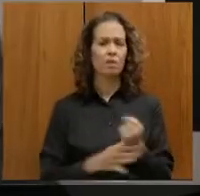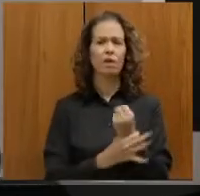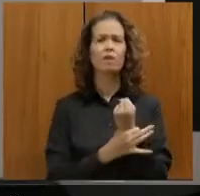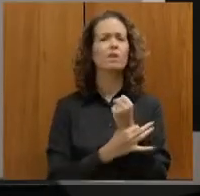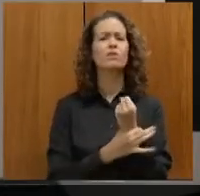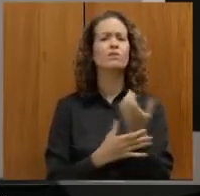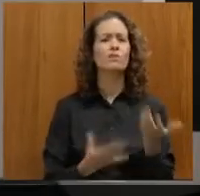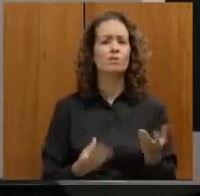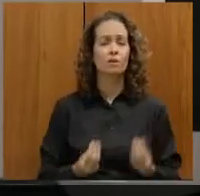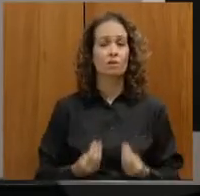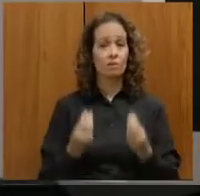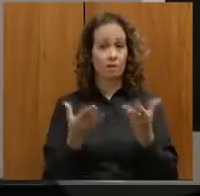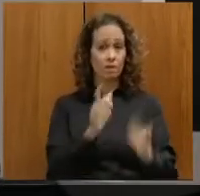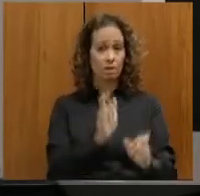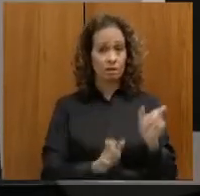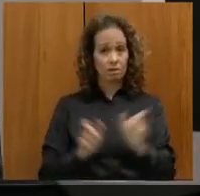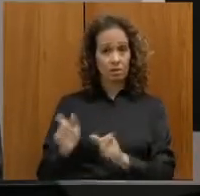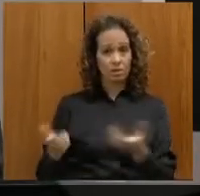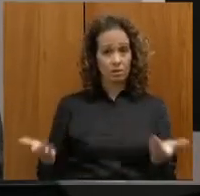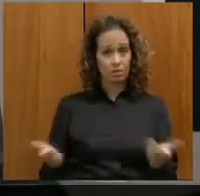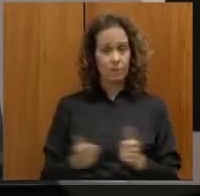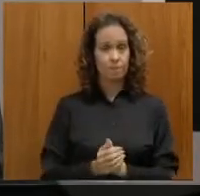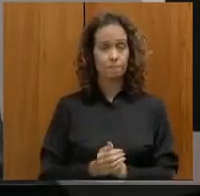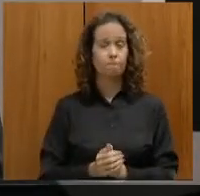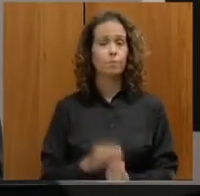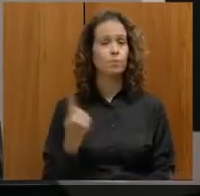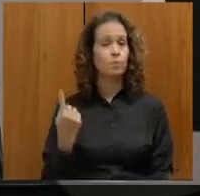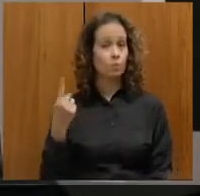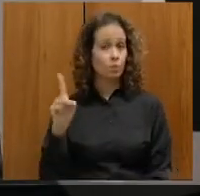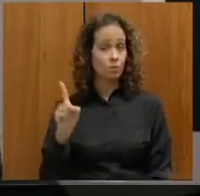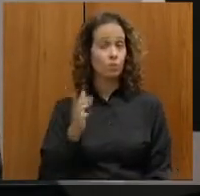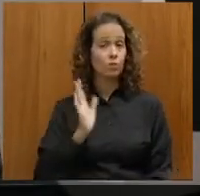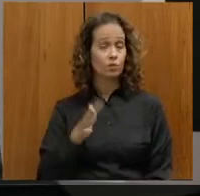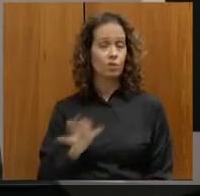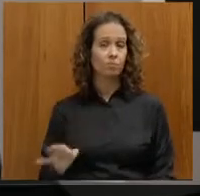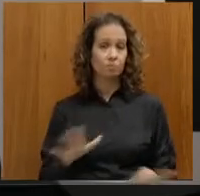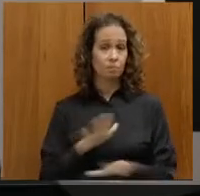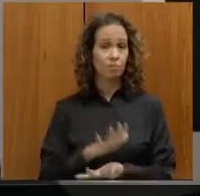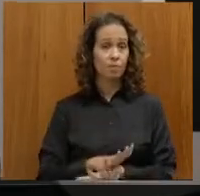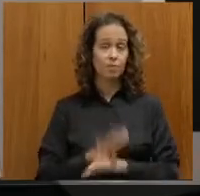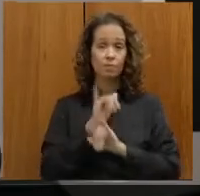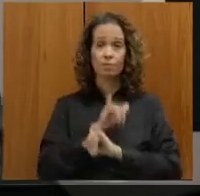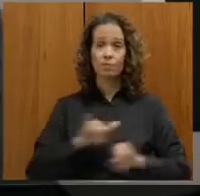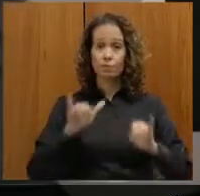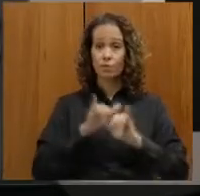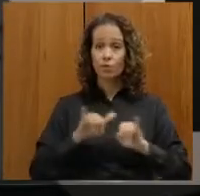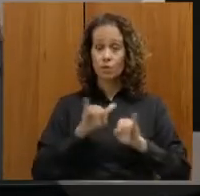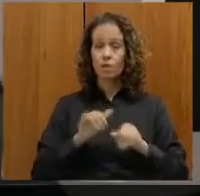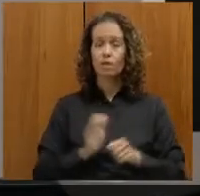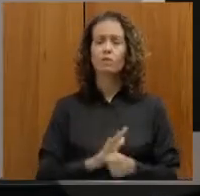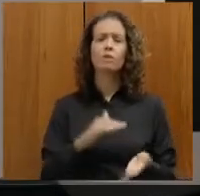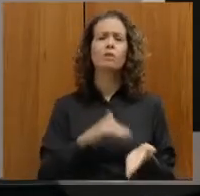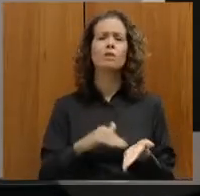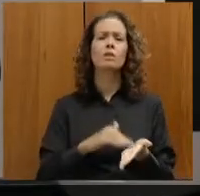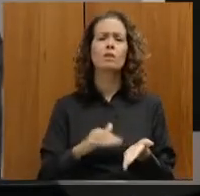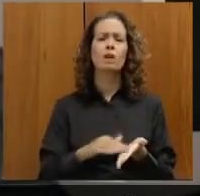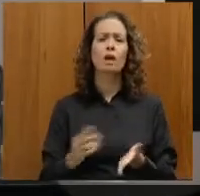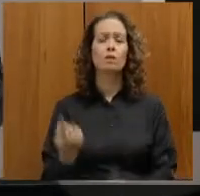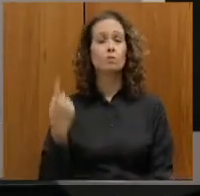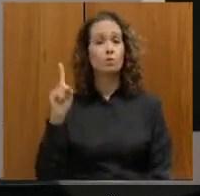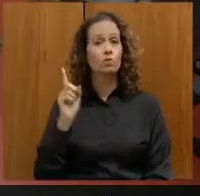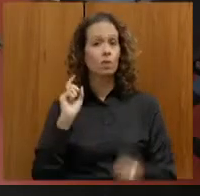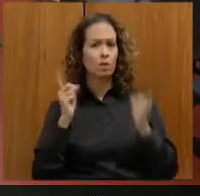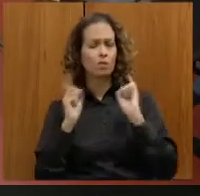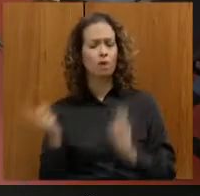que o senhor vai dar os servidores para o vice-presidente já encerro dizendo o seguinte secretário sua esteve aqui na última